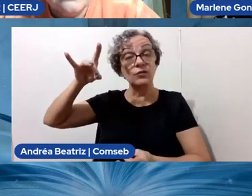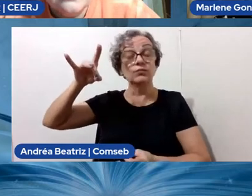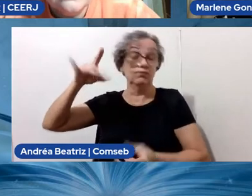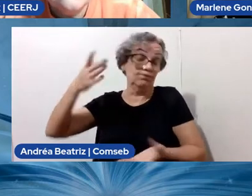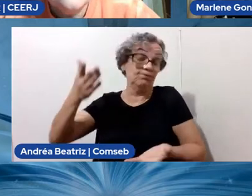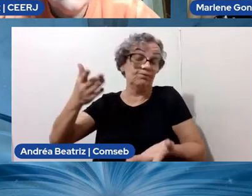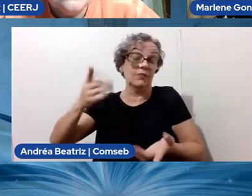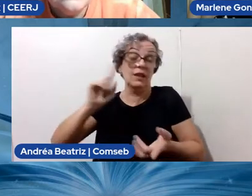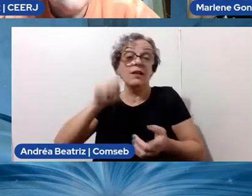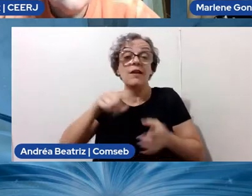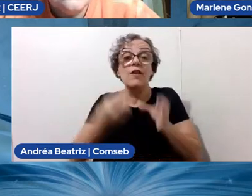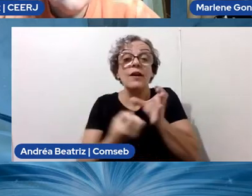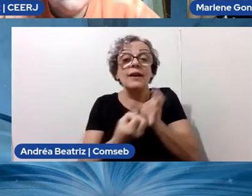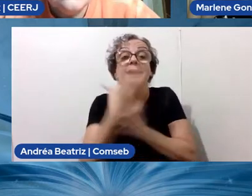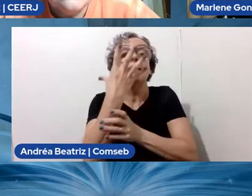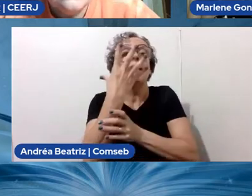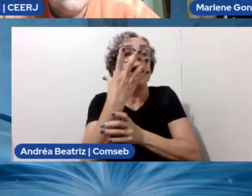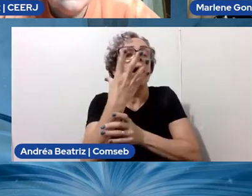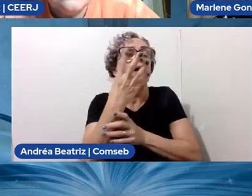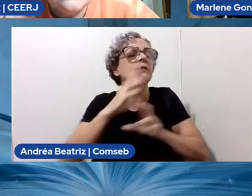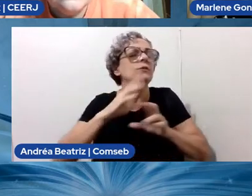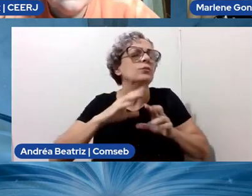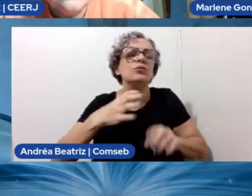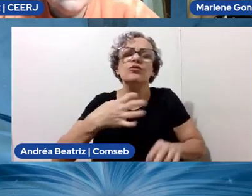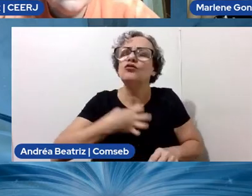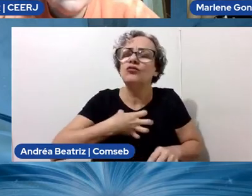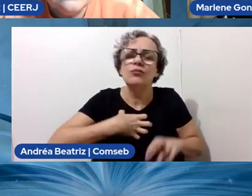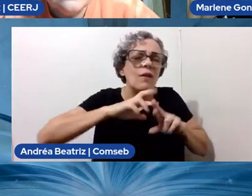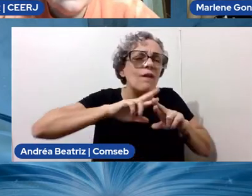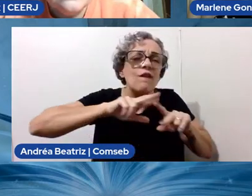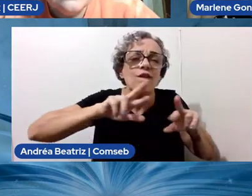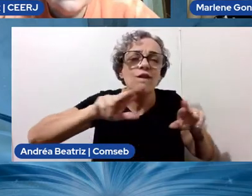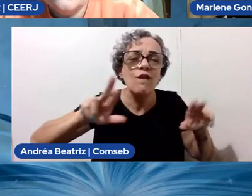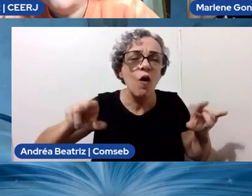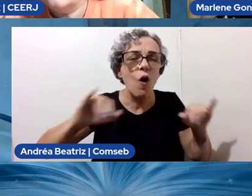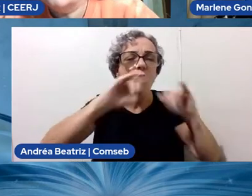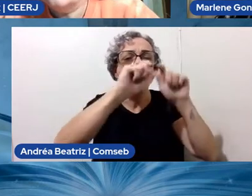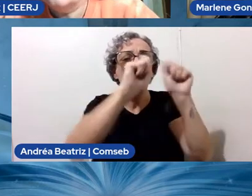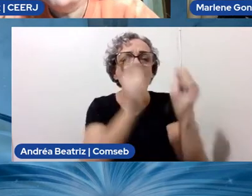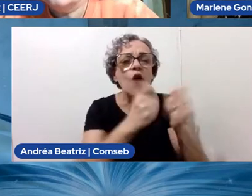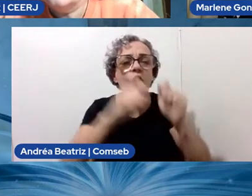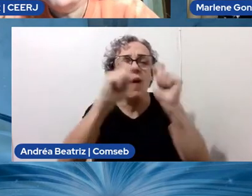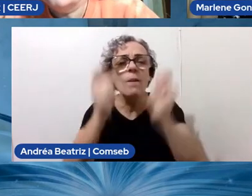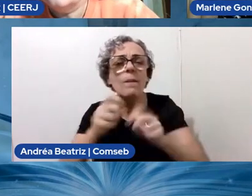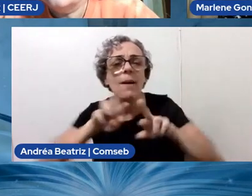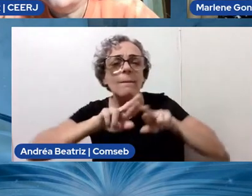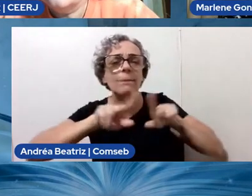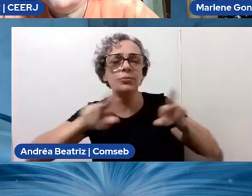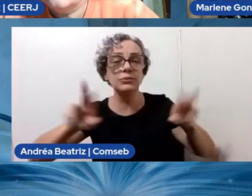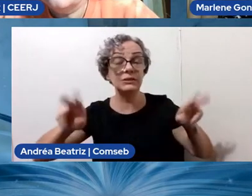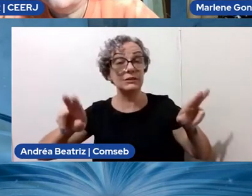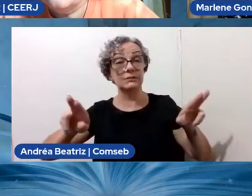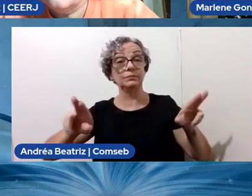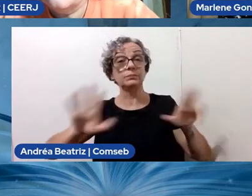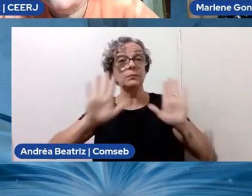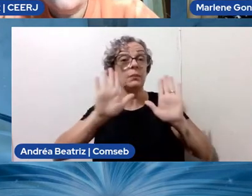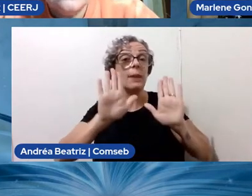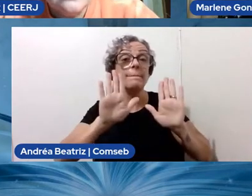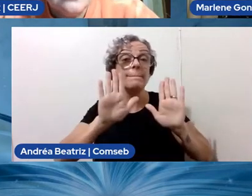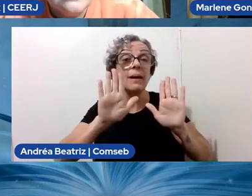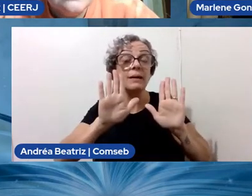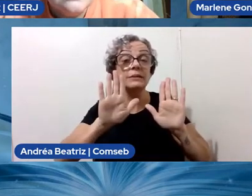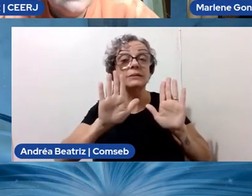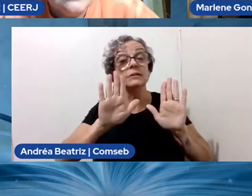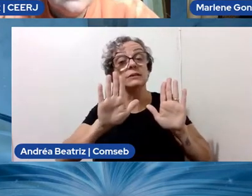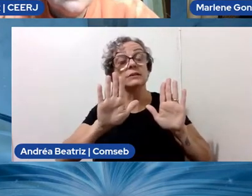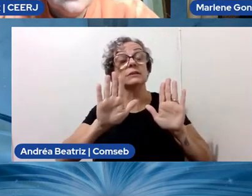gerar todas as formas possíveis, mas está gerando aquela que é mais necessária na célula embrionária. E